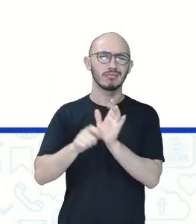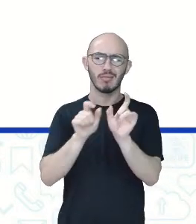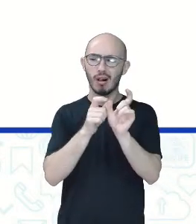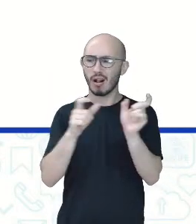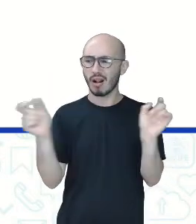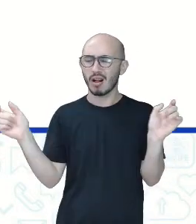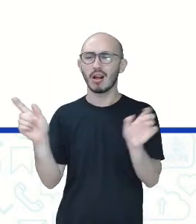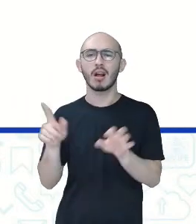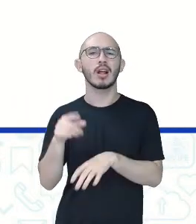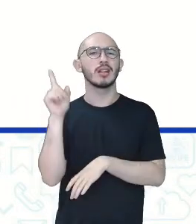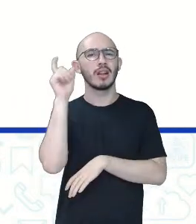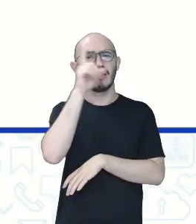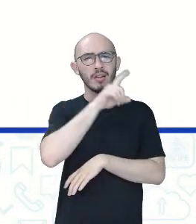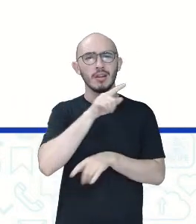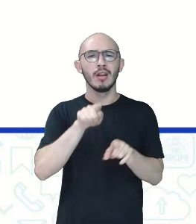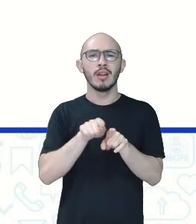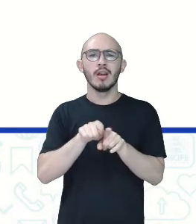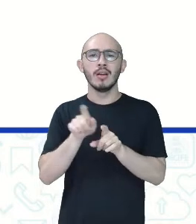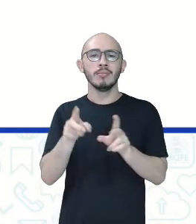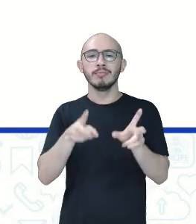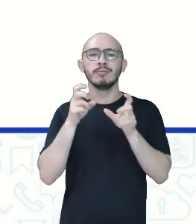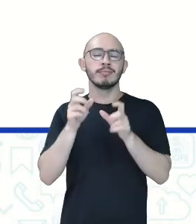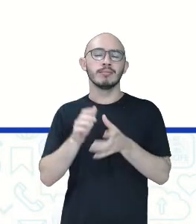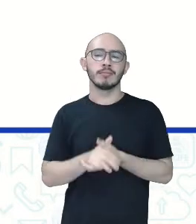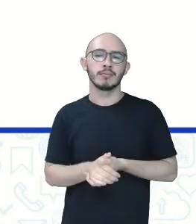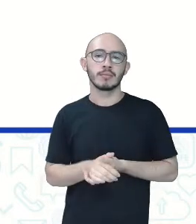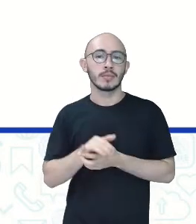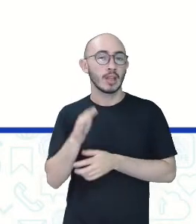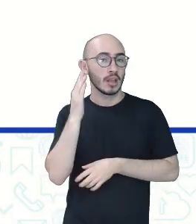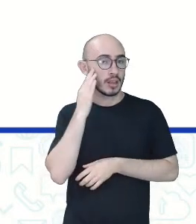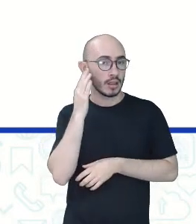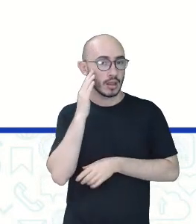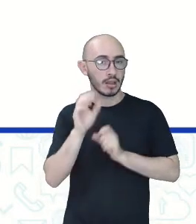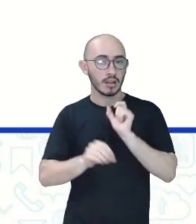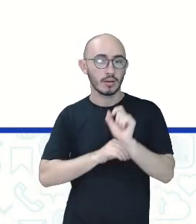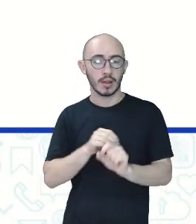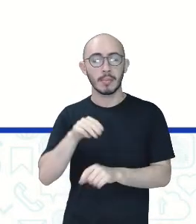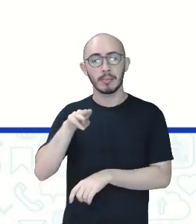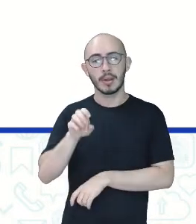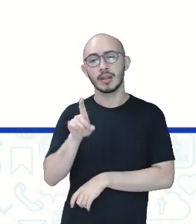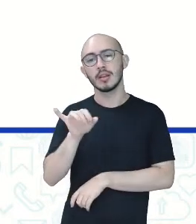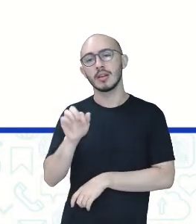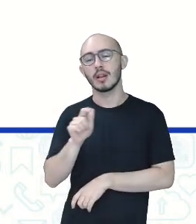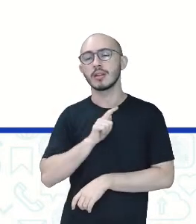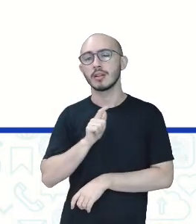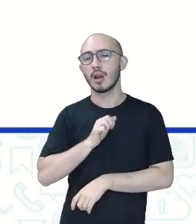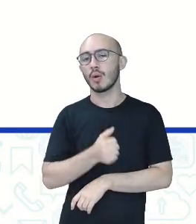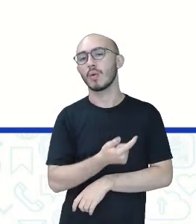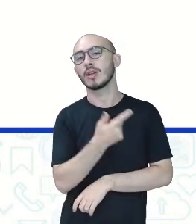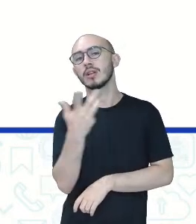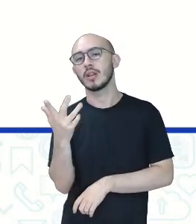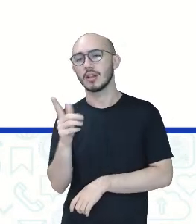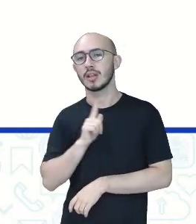em sequência para poder perceber isso. Se você entende que a mediana vai trabalhar com valores do centro dessa